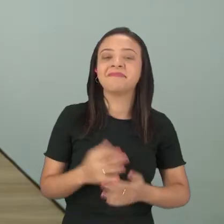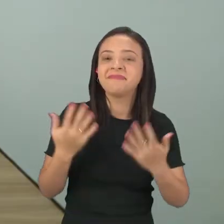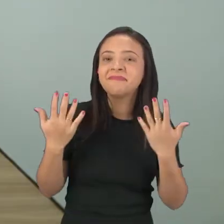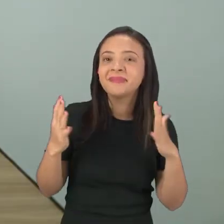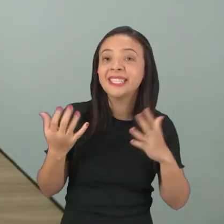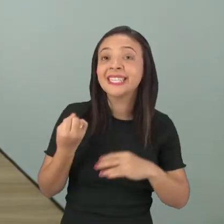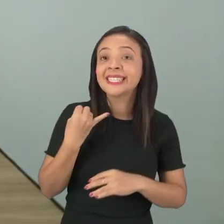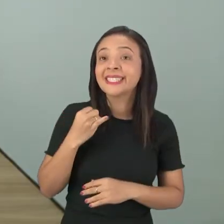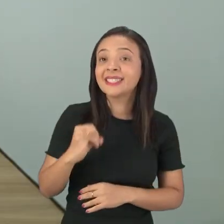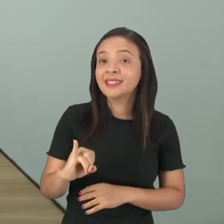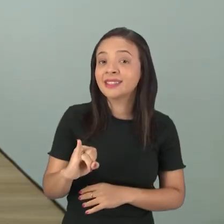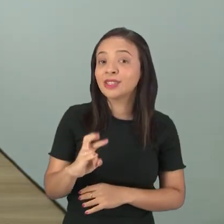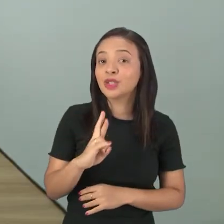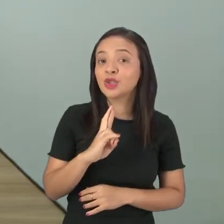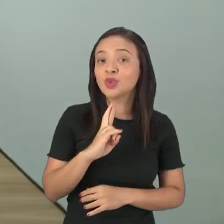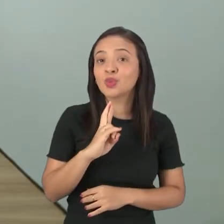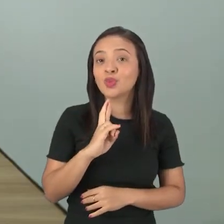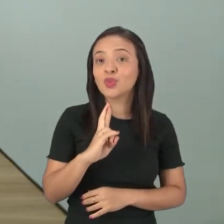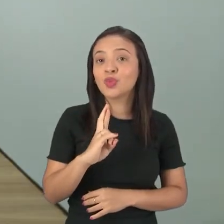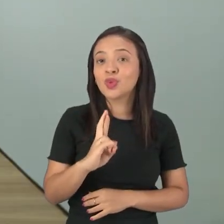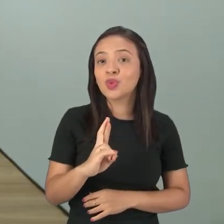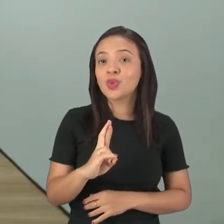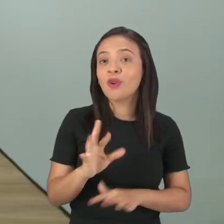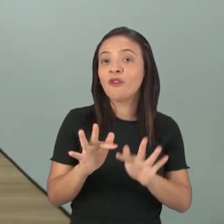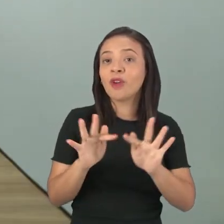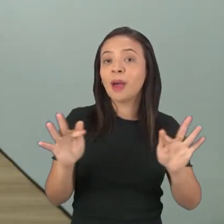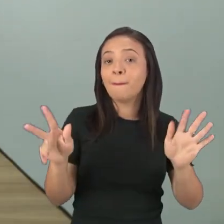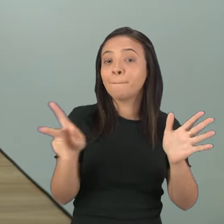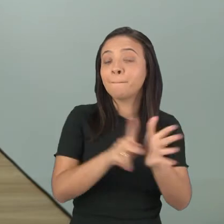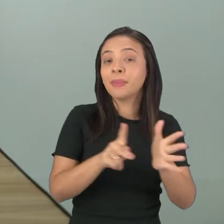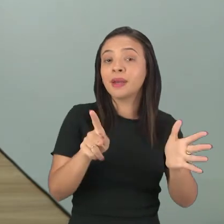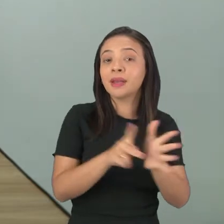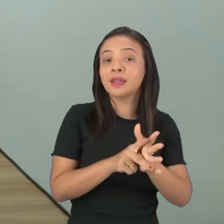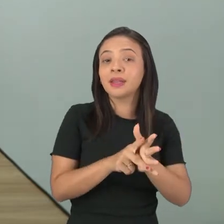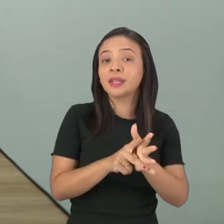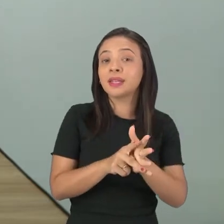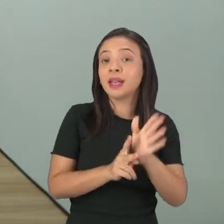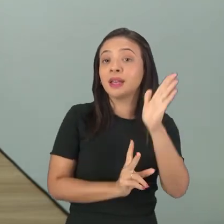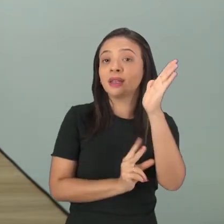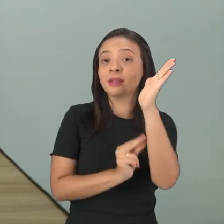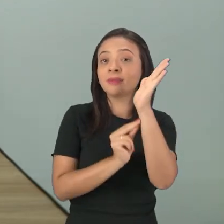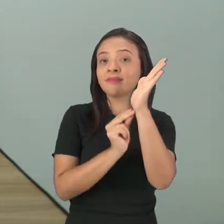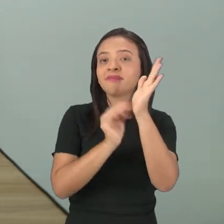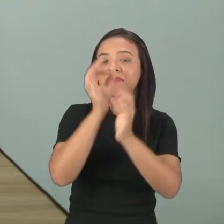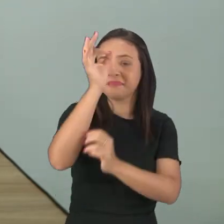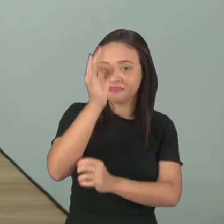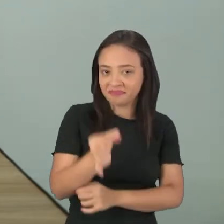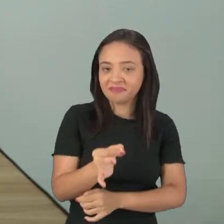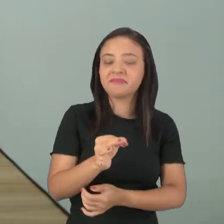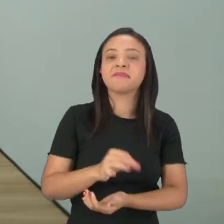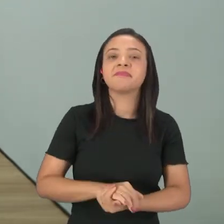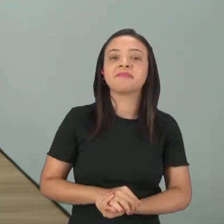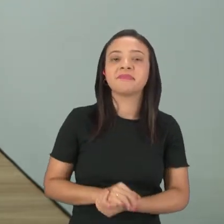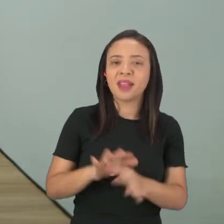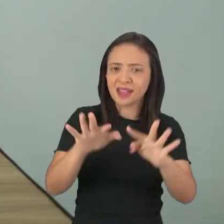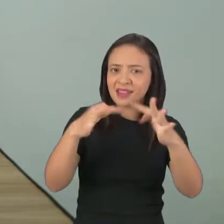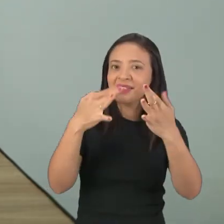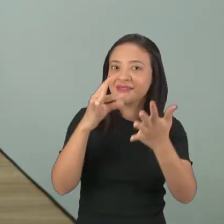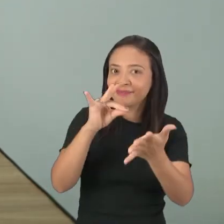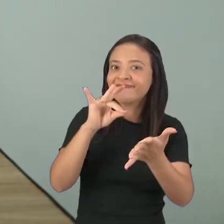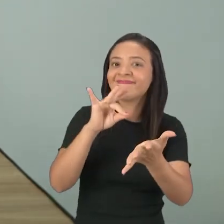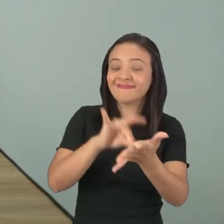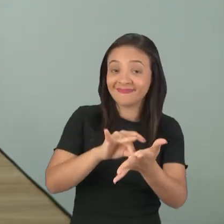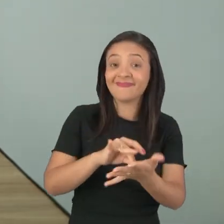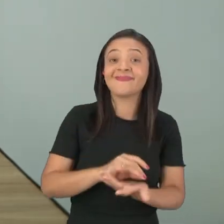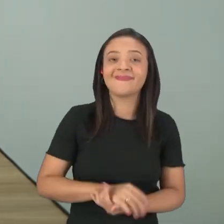quem disse aí que é essa fala é da cigarra tá certinho prestou atenção